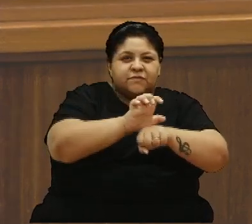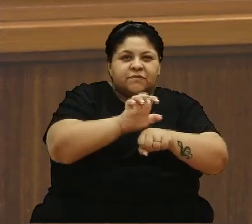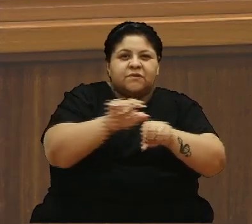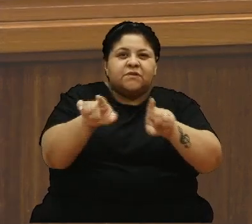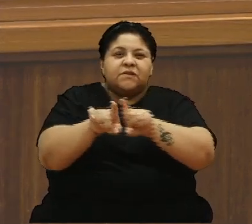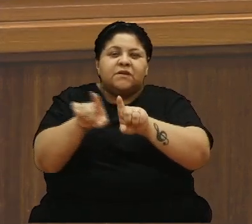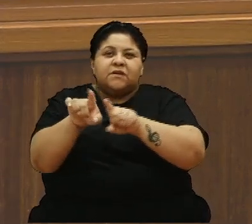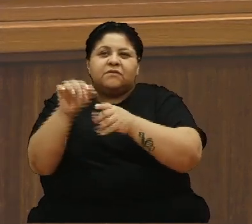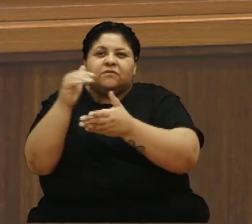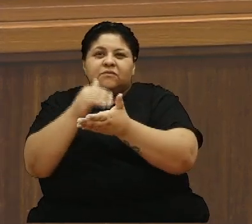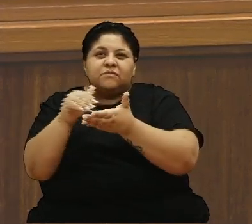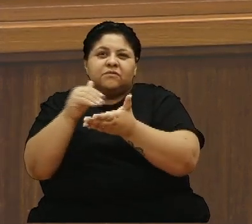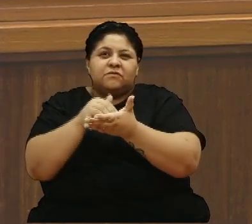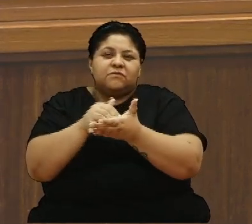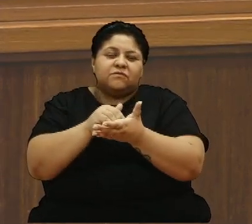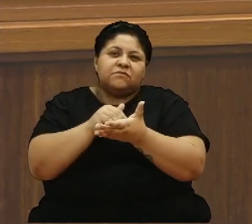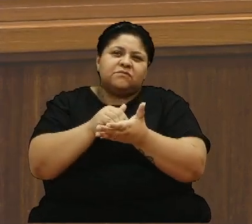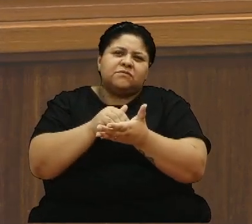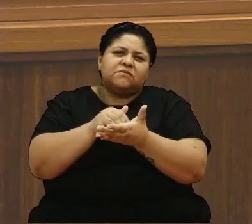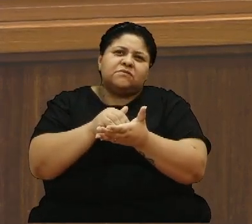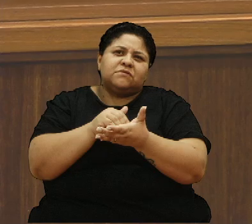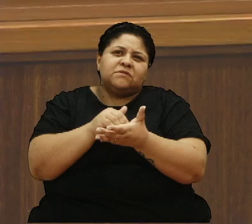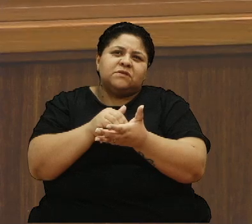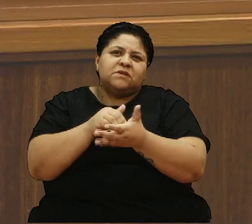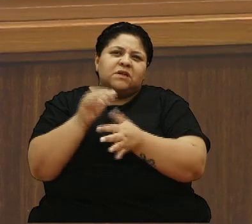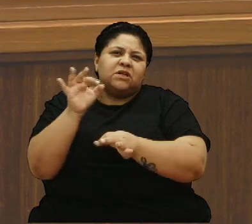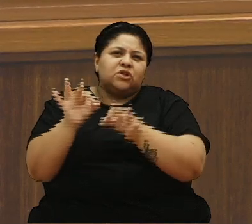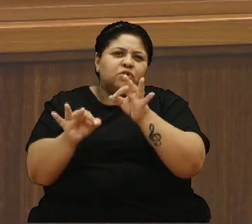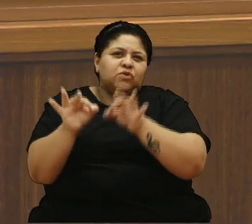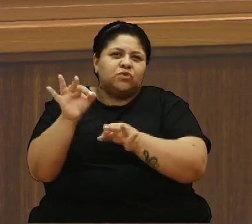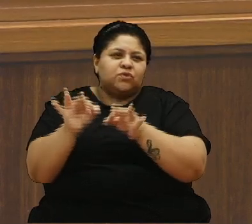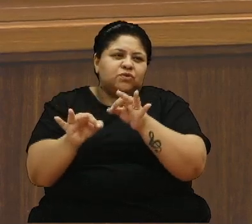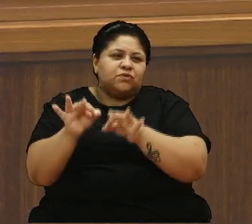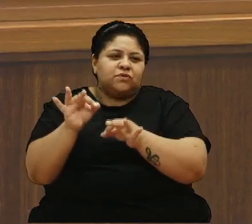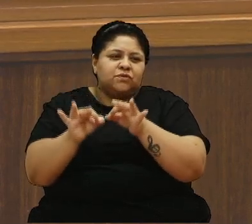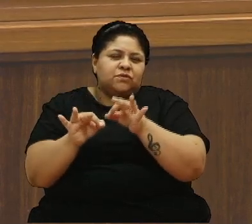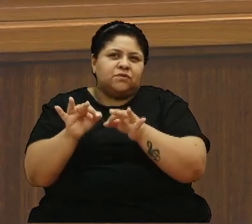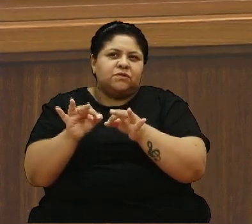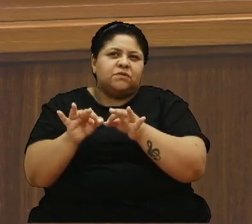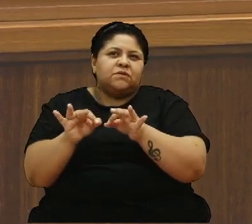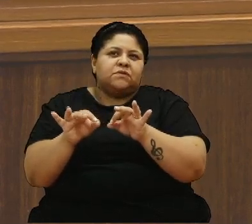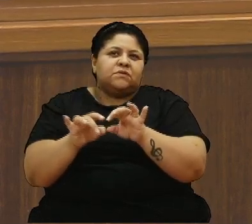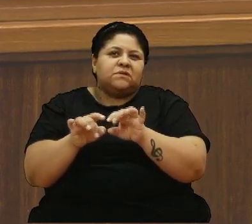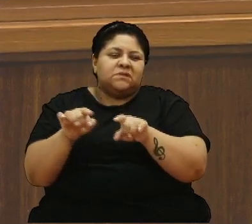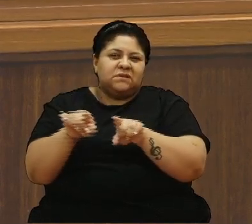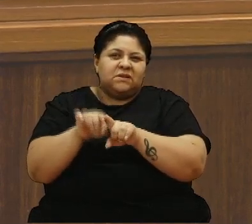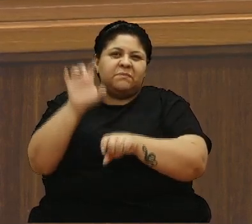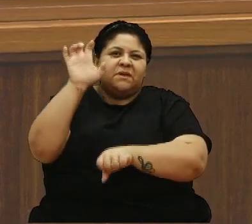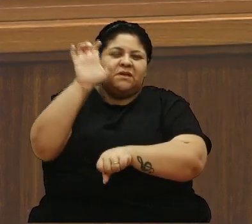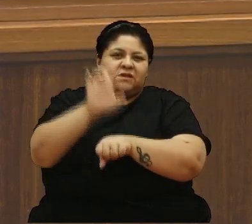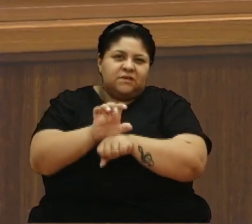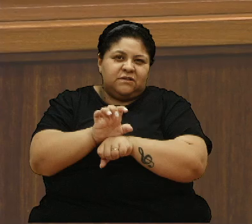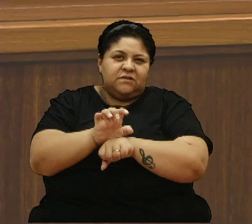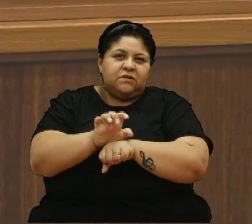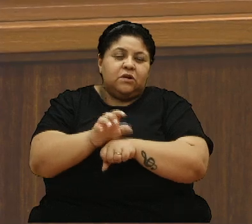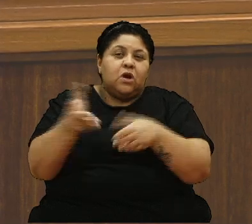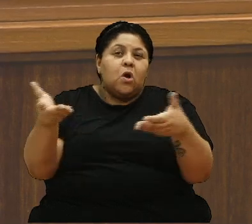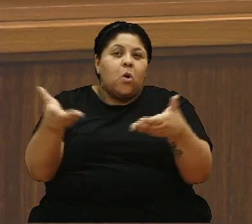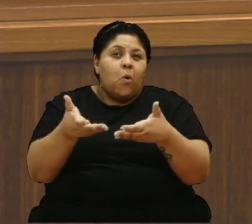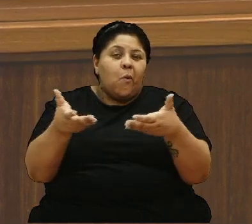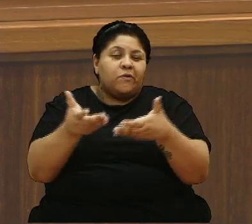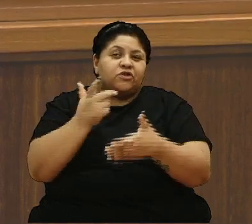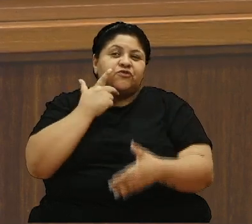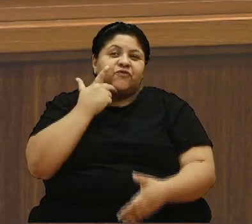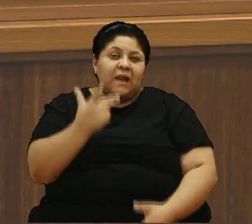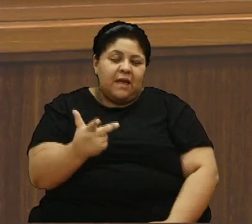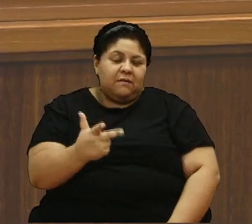com o secretário de Justiça e Cidadania também do Estado. Eu quero colocar